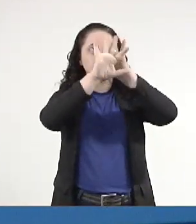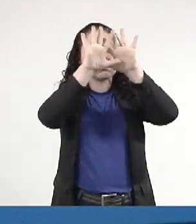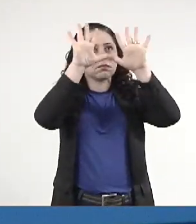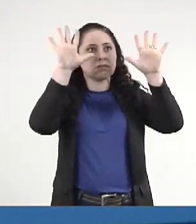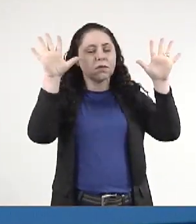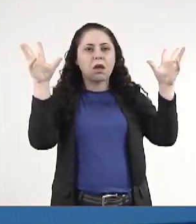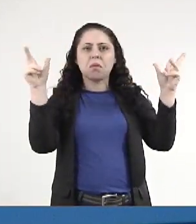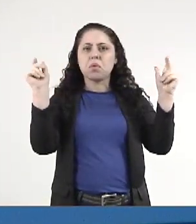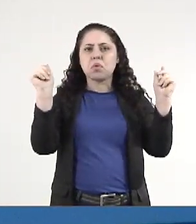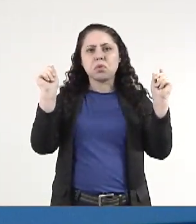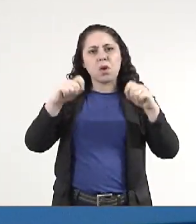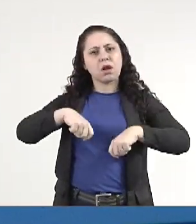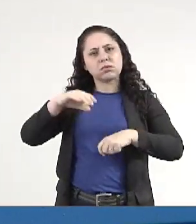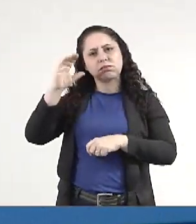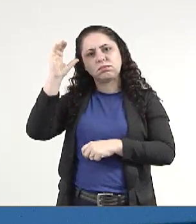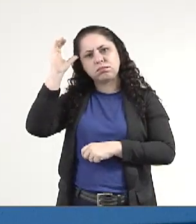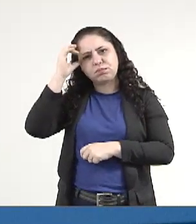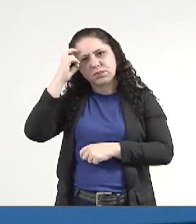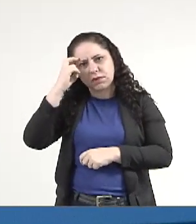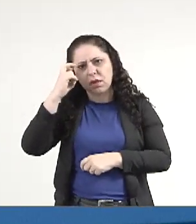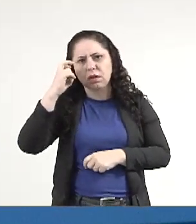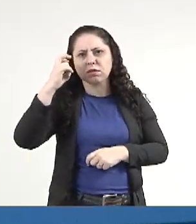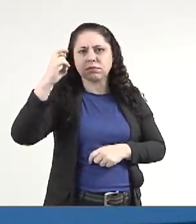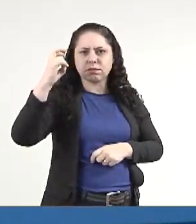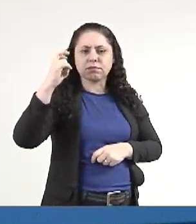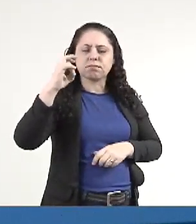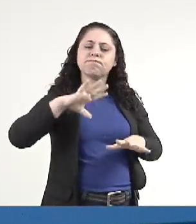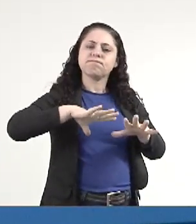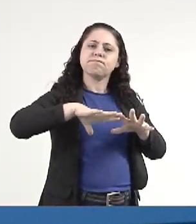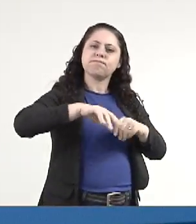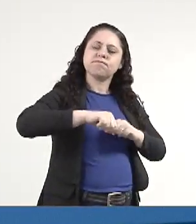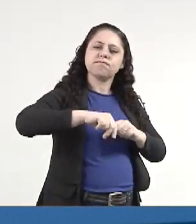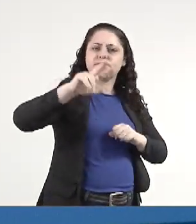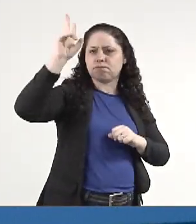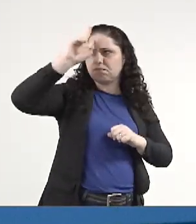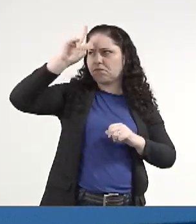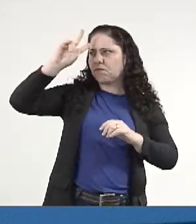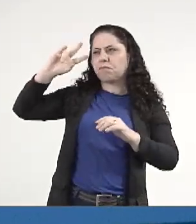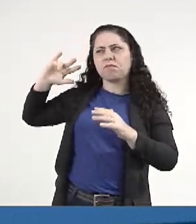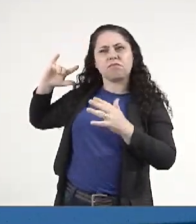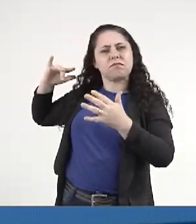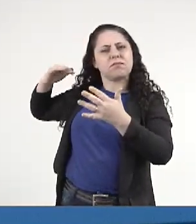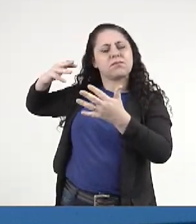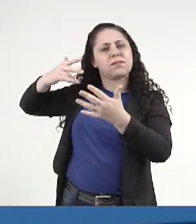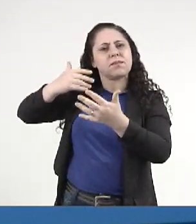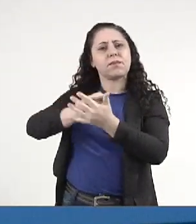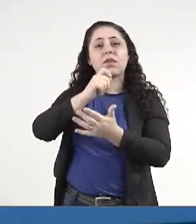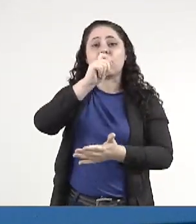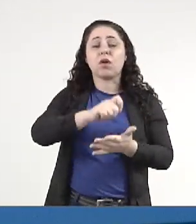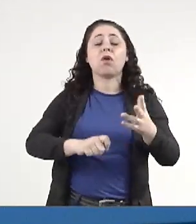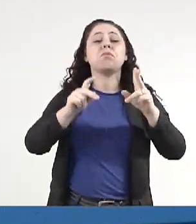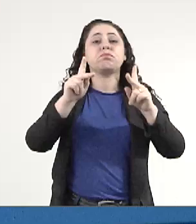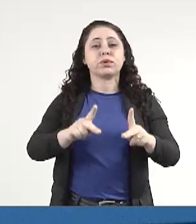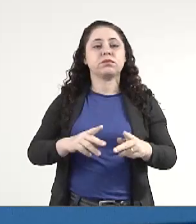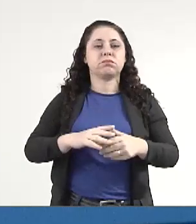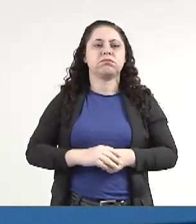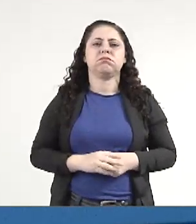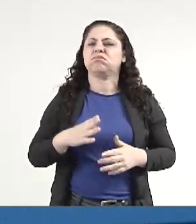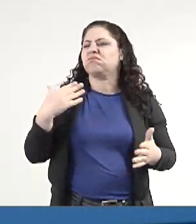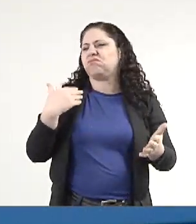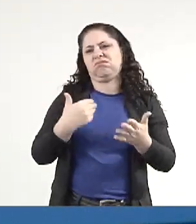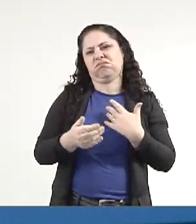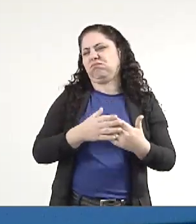seu preparo intelectual, pela sua formação, pelo seu histórico. Faço um registro público, independente